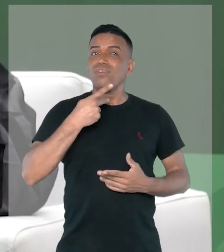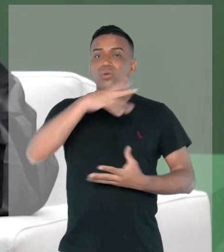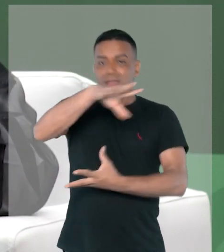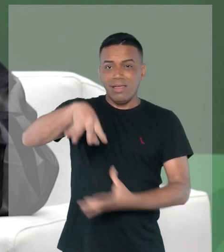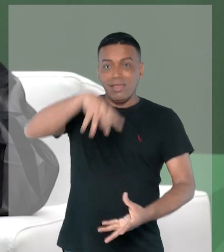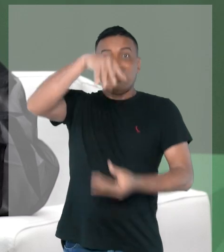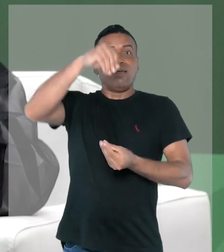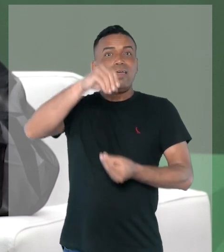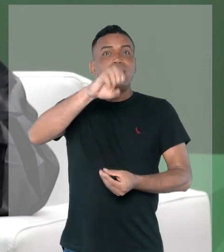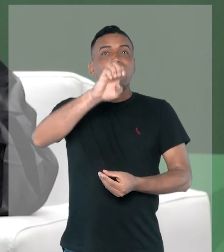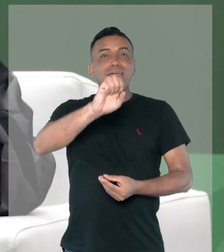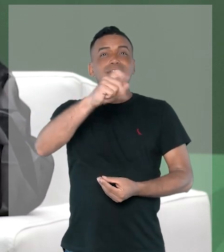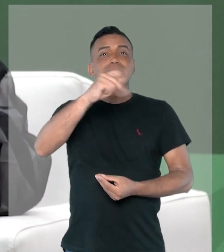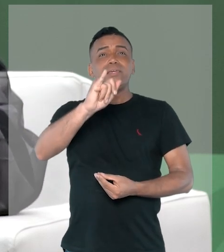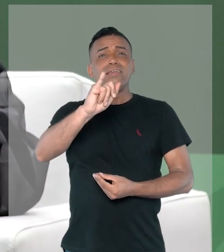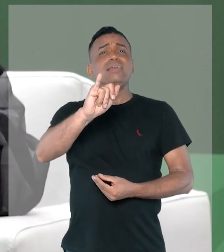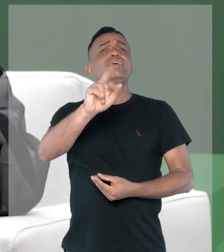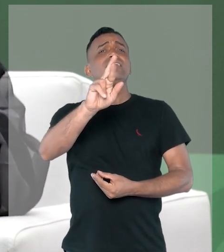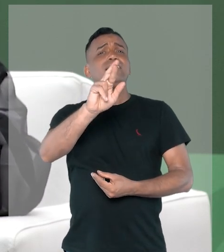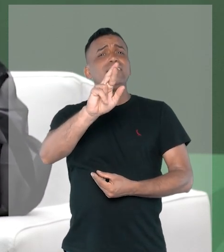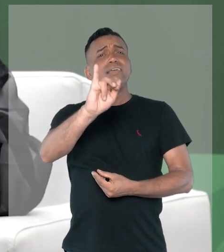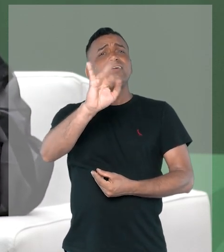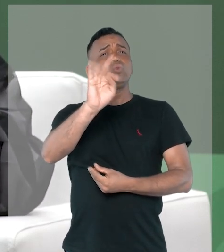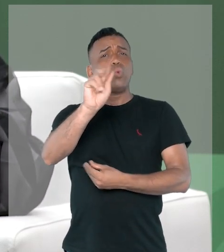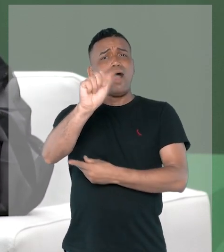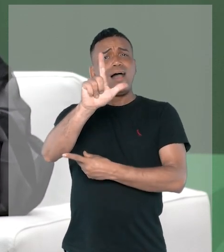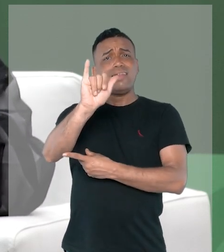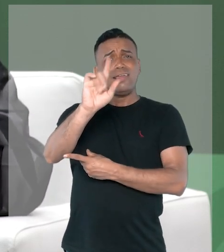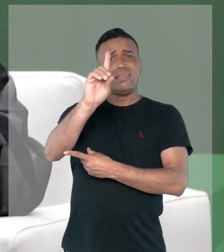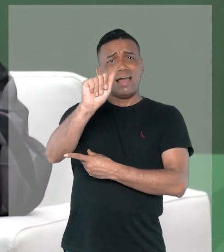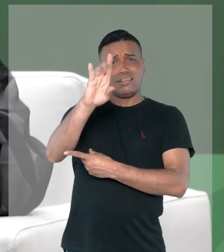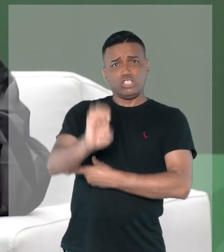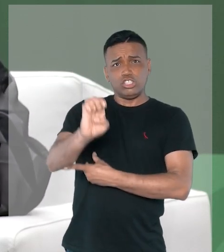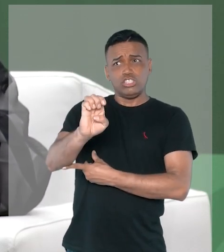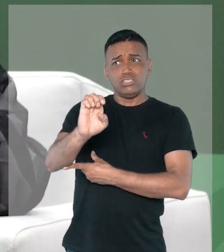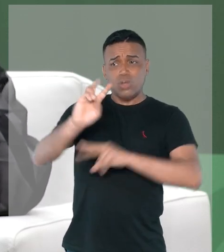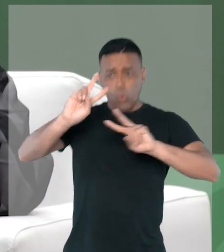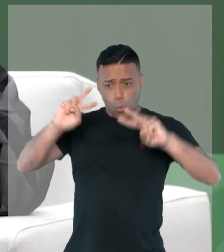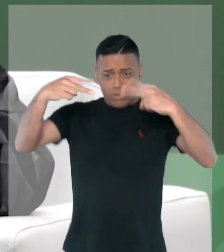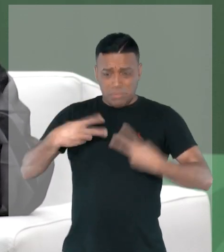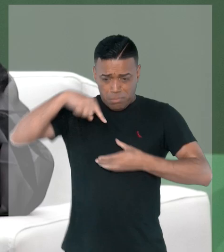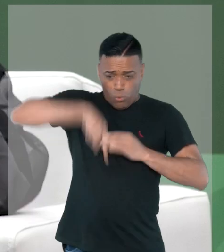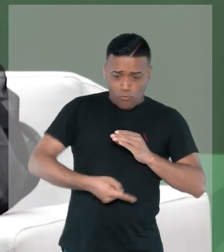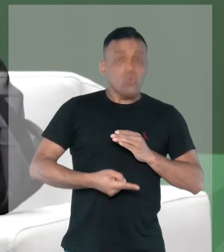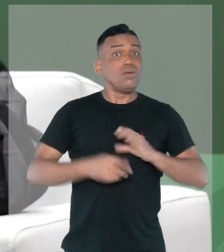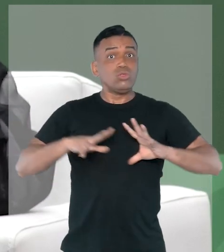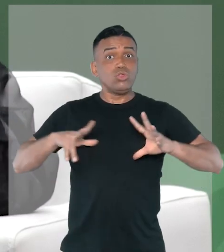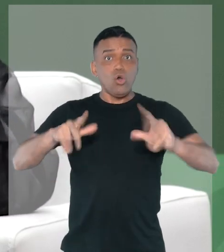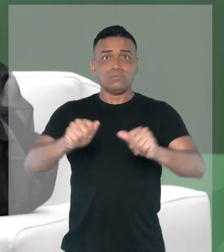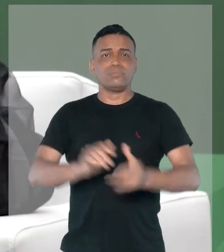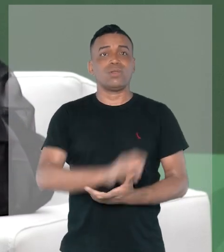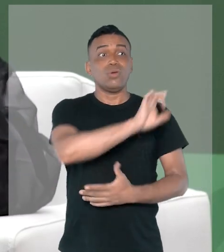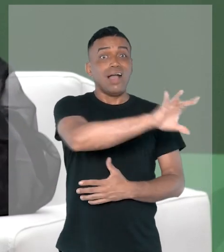né? Desse autoconhecimento, que é conhecer a si, é conhecer o todo. Porque cada um